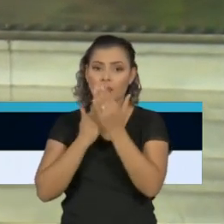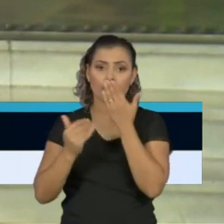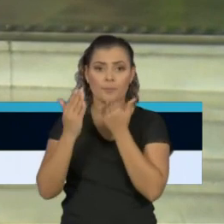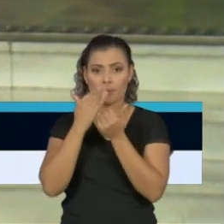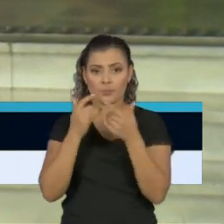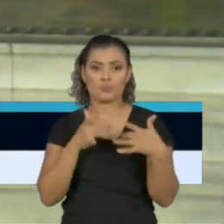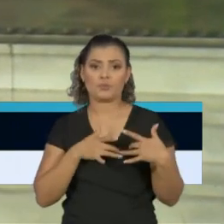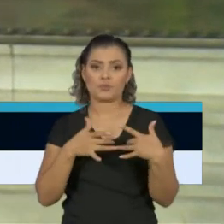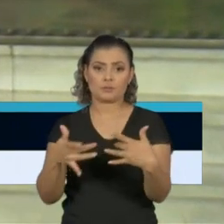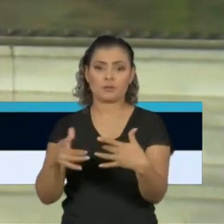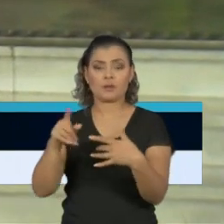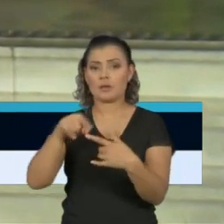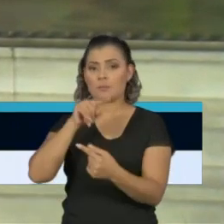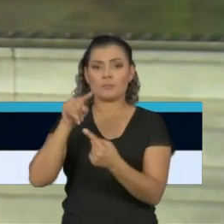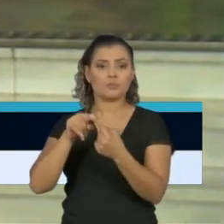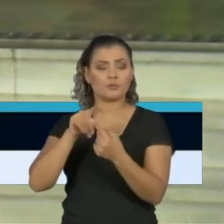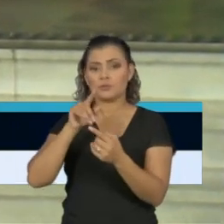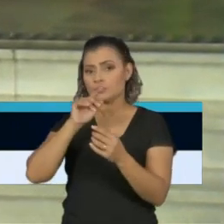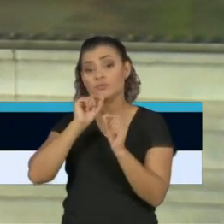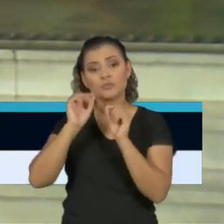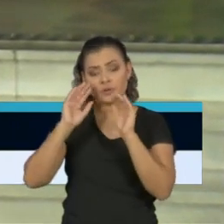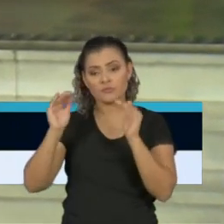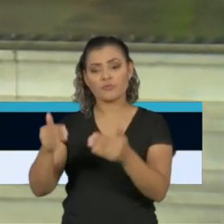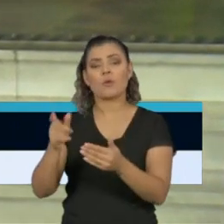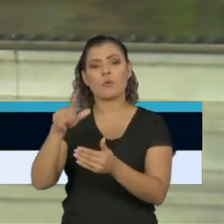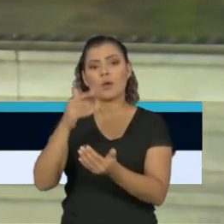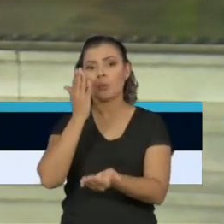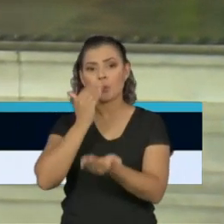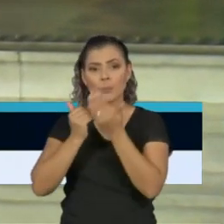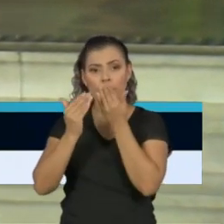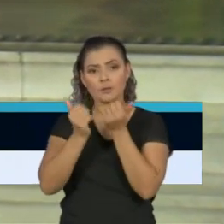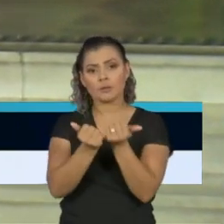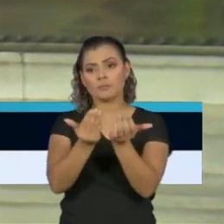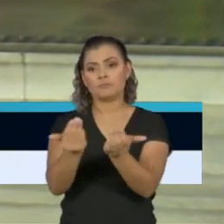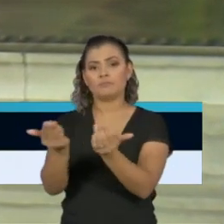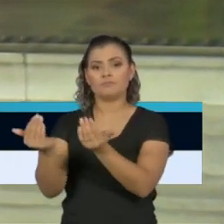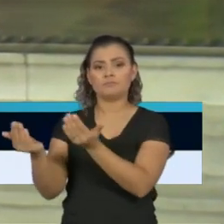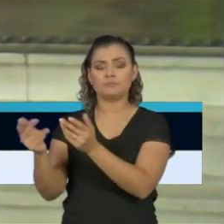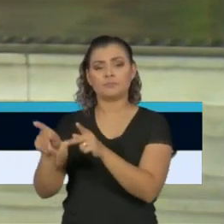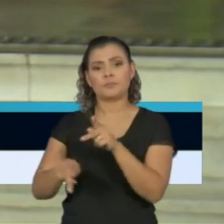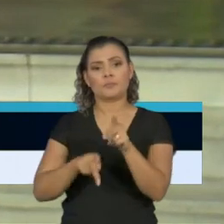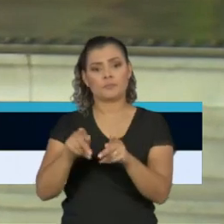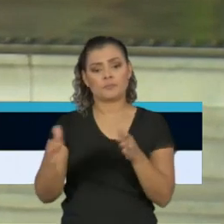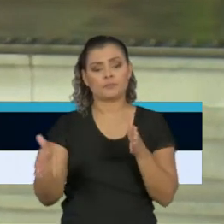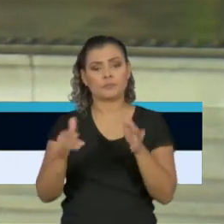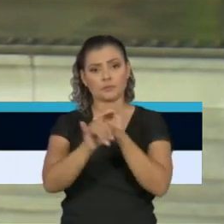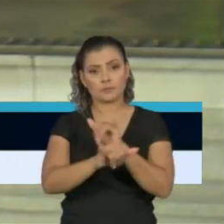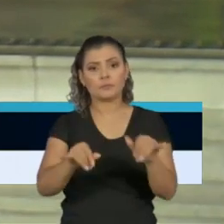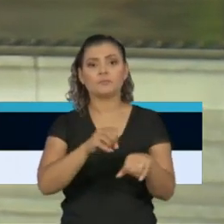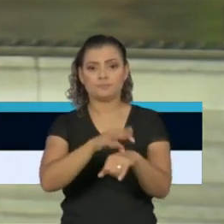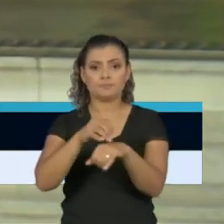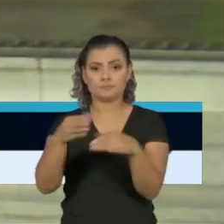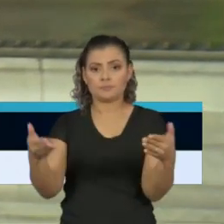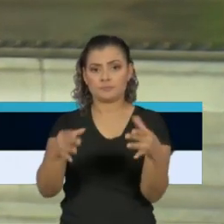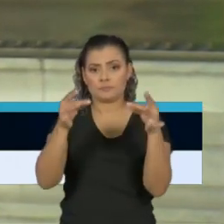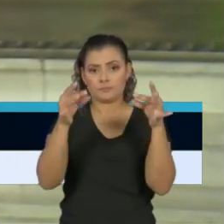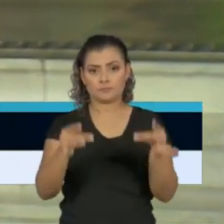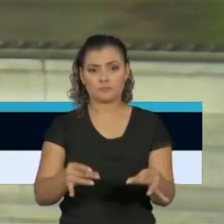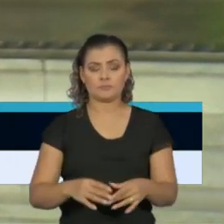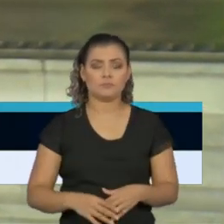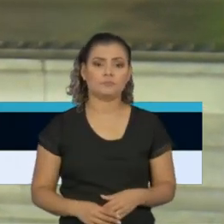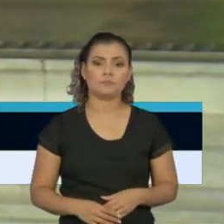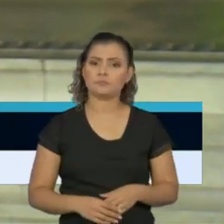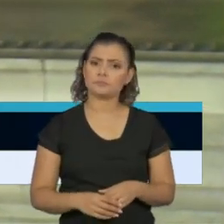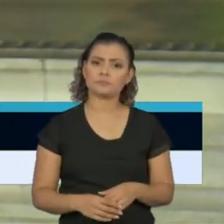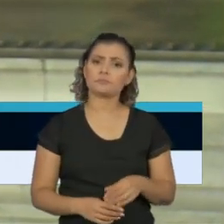solidário, que será objeto de uma das informações relevantes que vamos passar hoje aqui a vocês. O